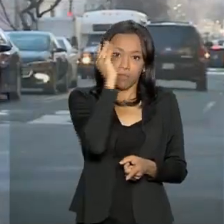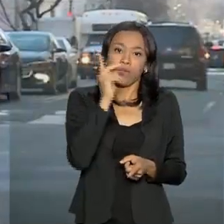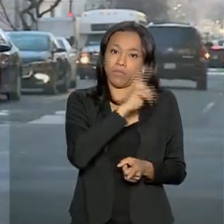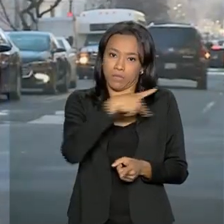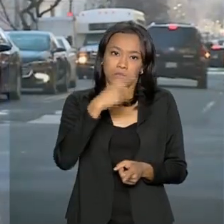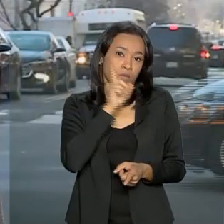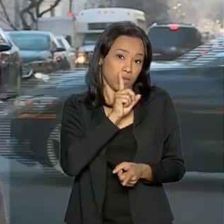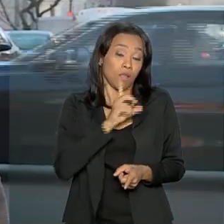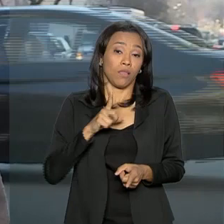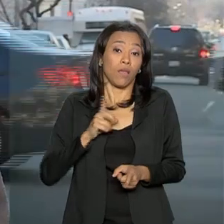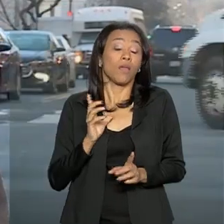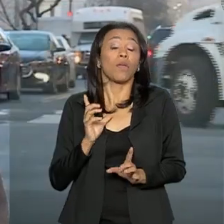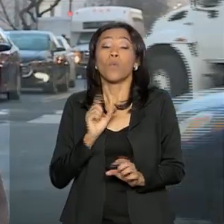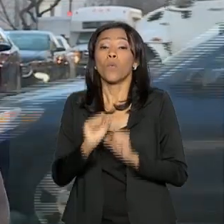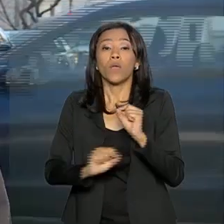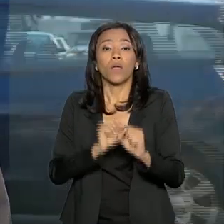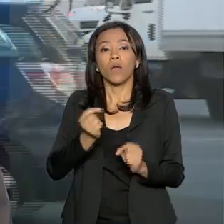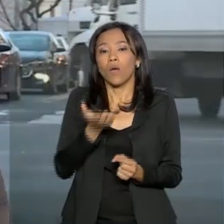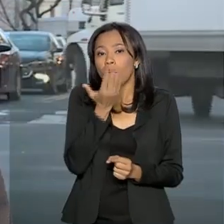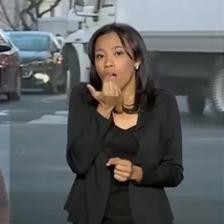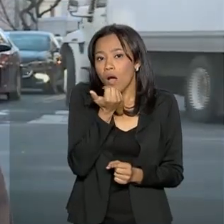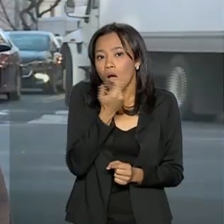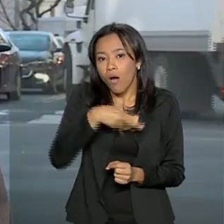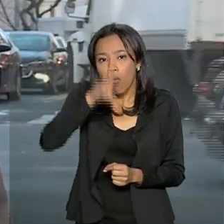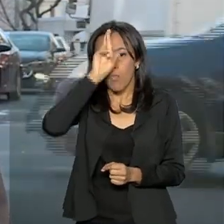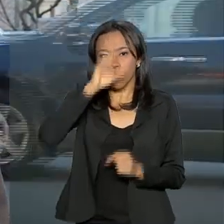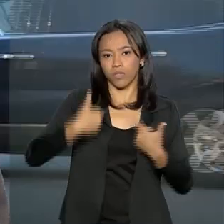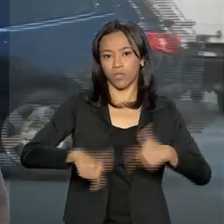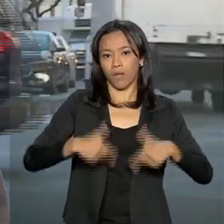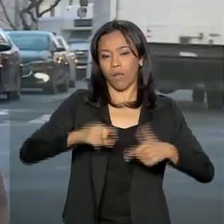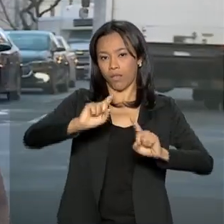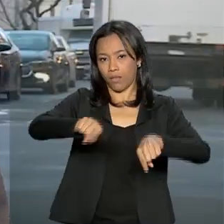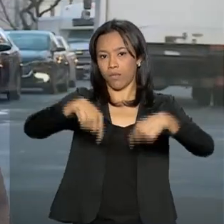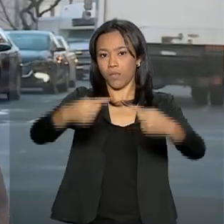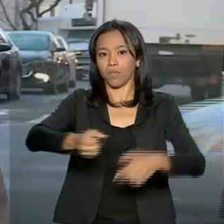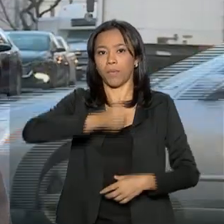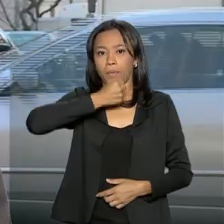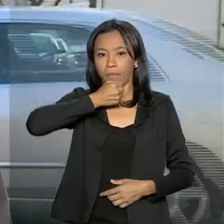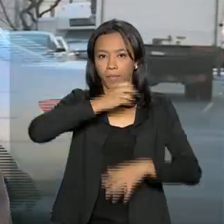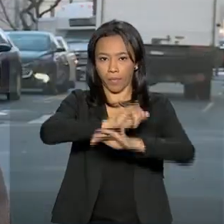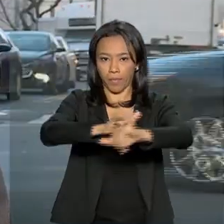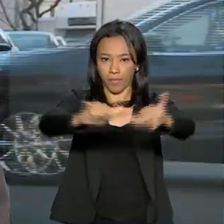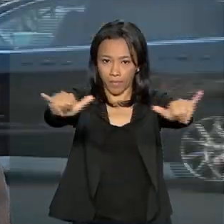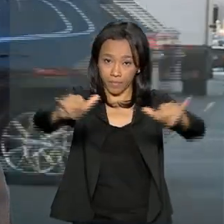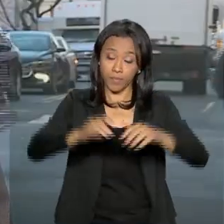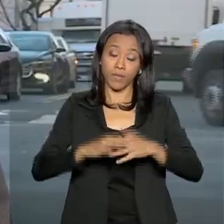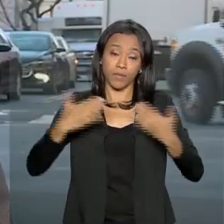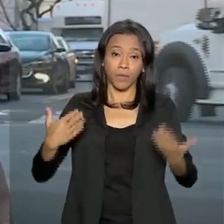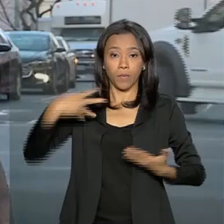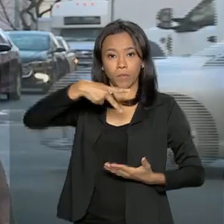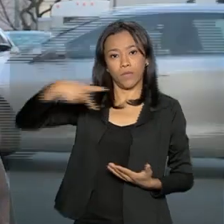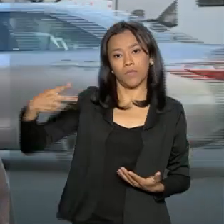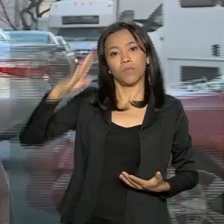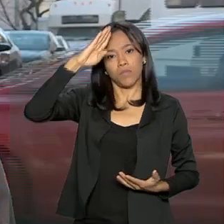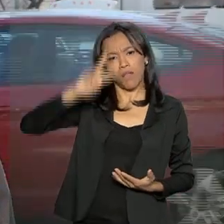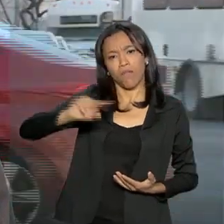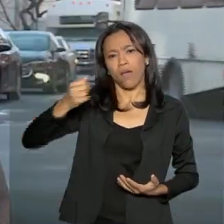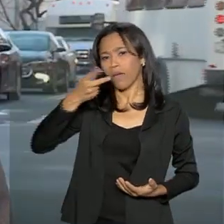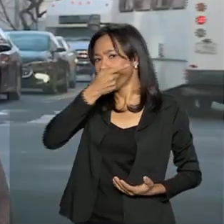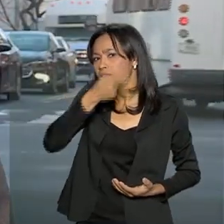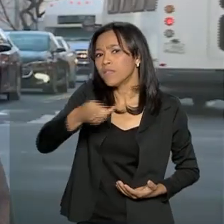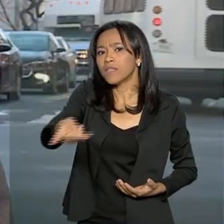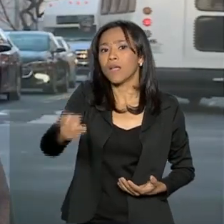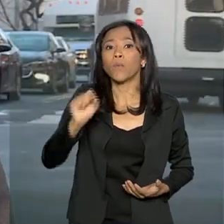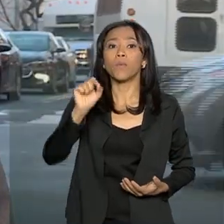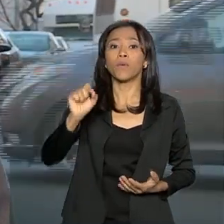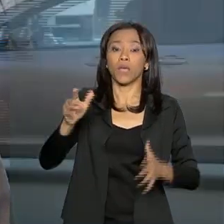trabalho seguido de uma declaração à imprensa dos presidentes. O presidente Bolsonaro também fará uma visita ao